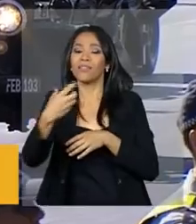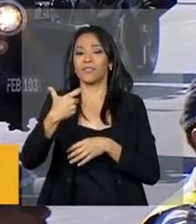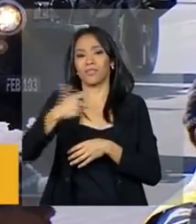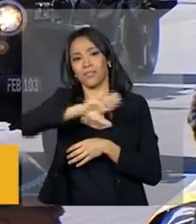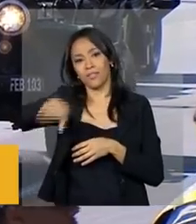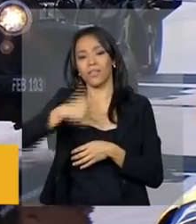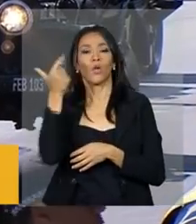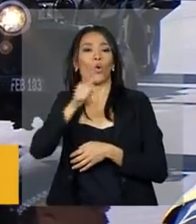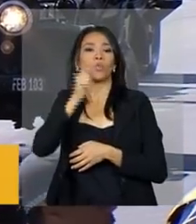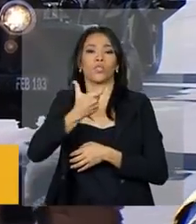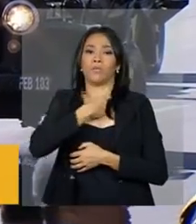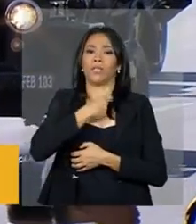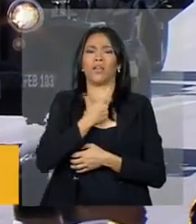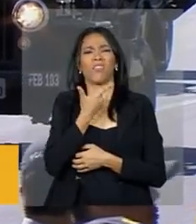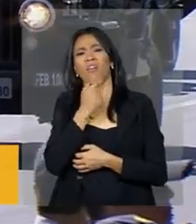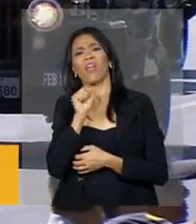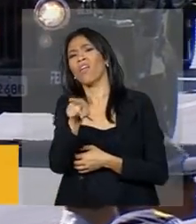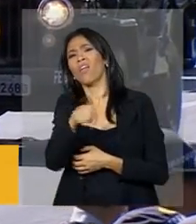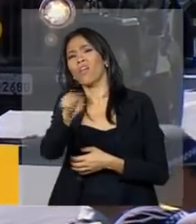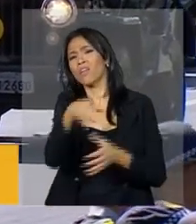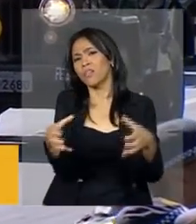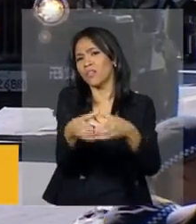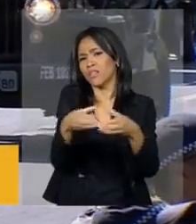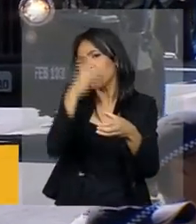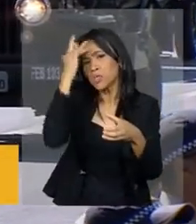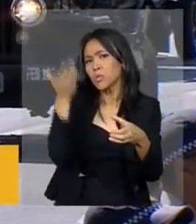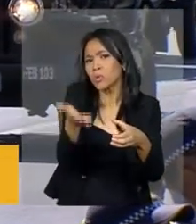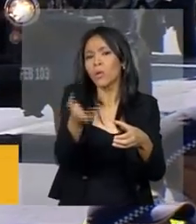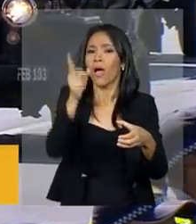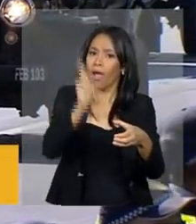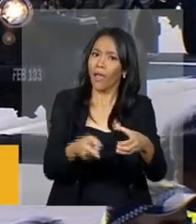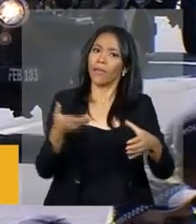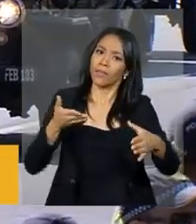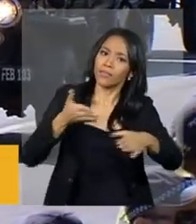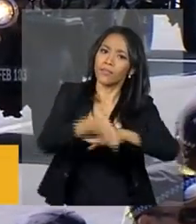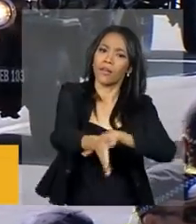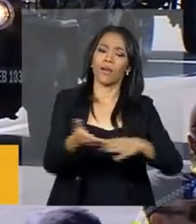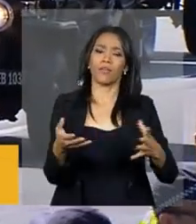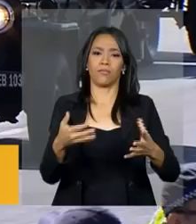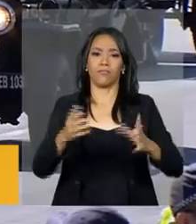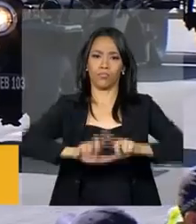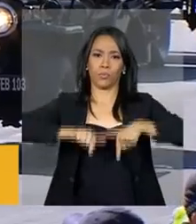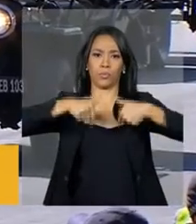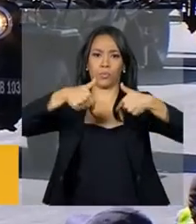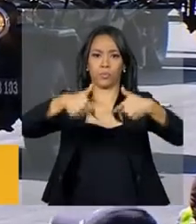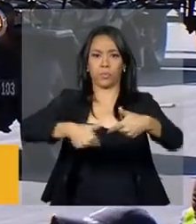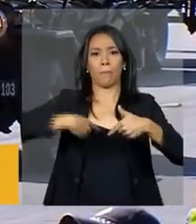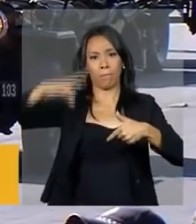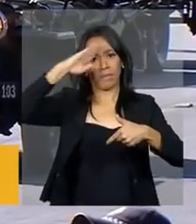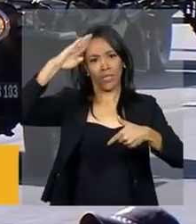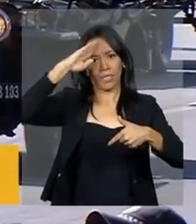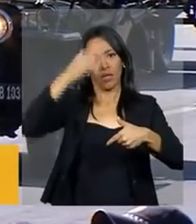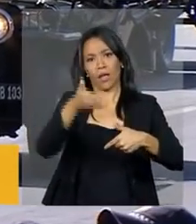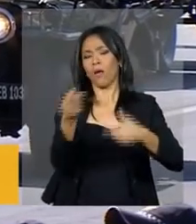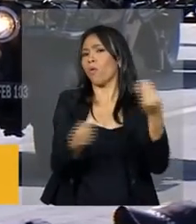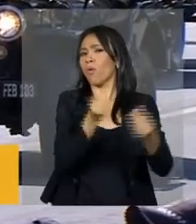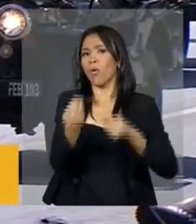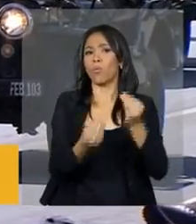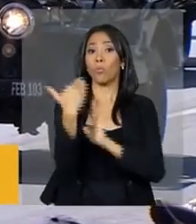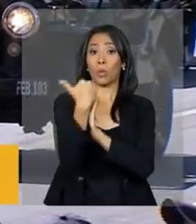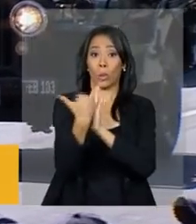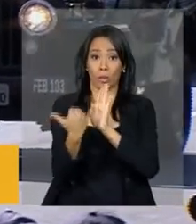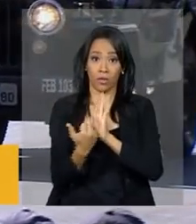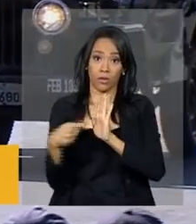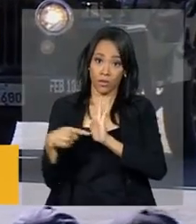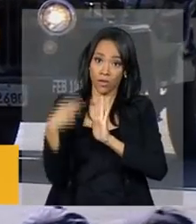pessoal pergunta quem são esses atletas. São atletas que entraram para as Forças Armadas por intermédio do programa de atleta de